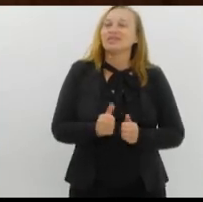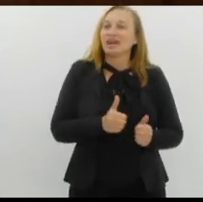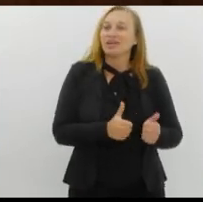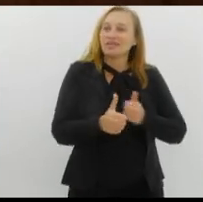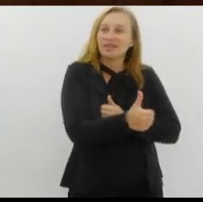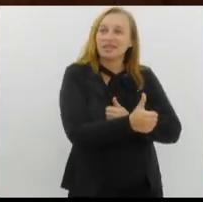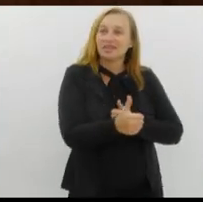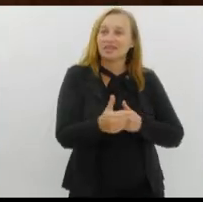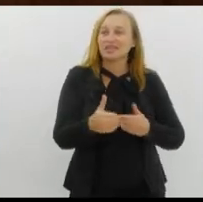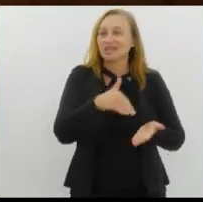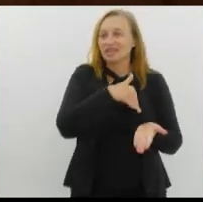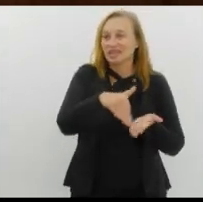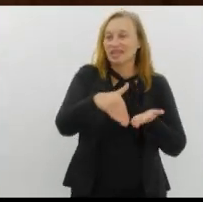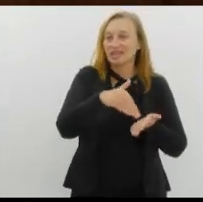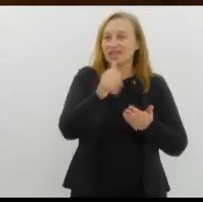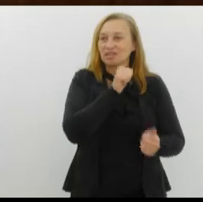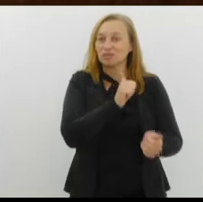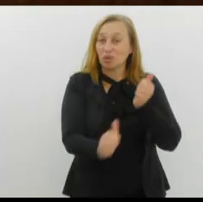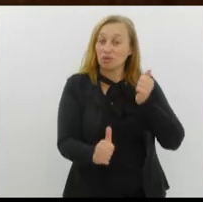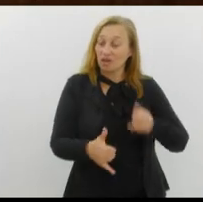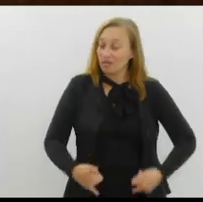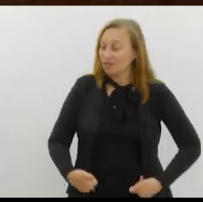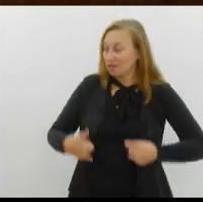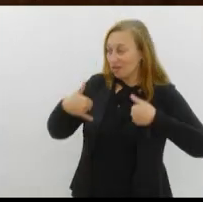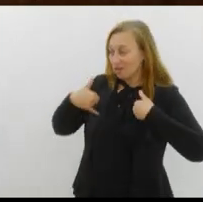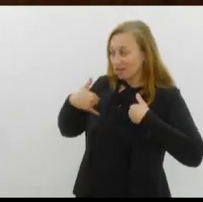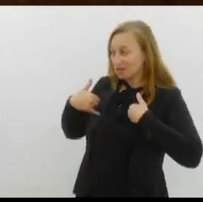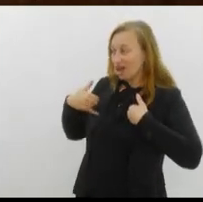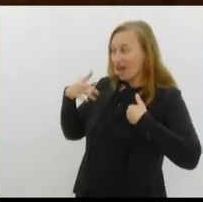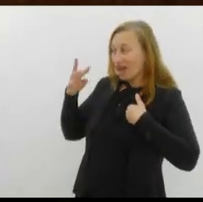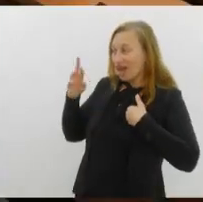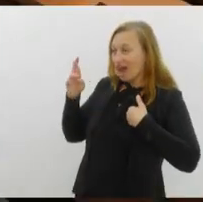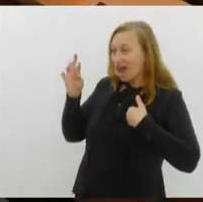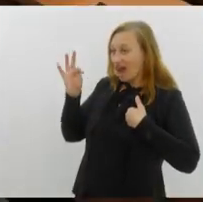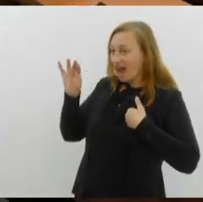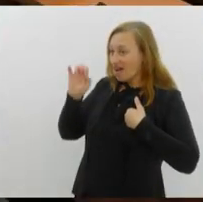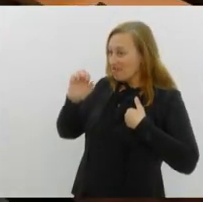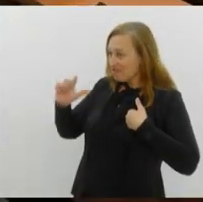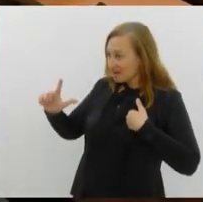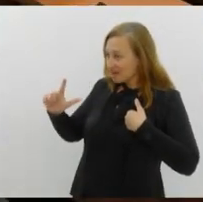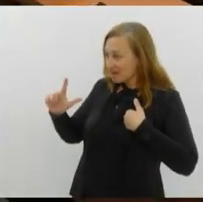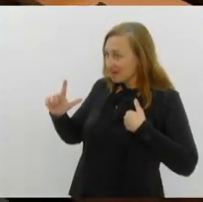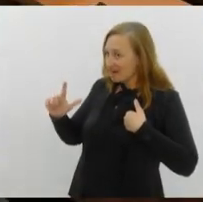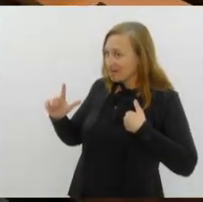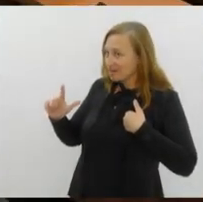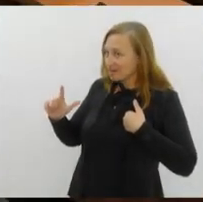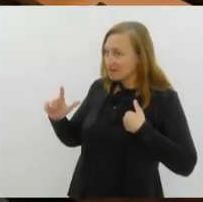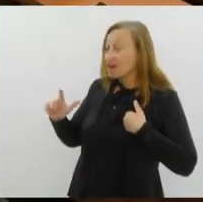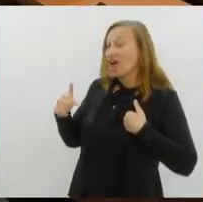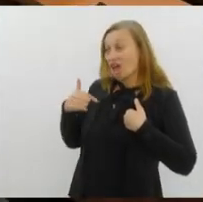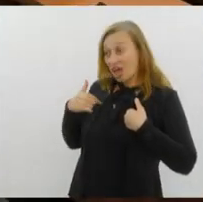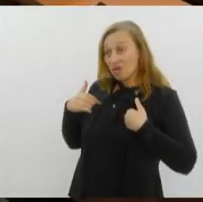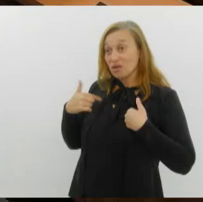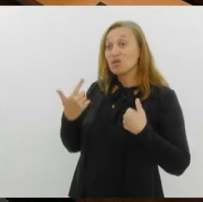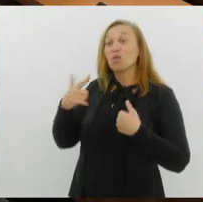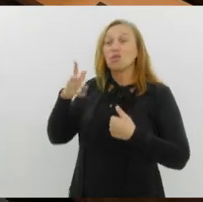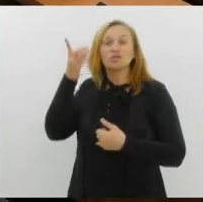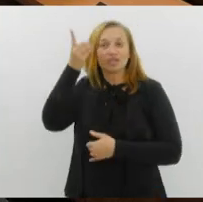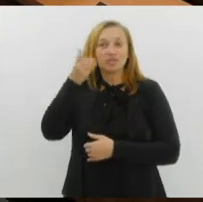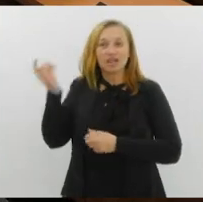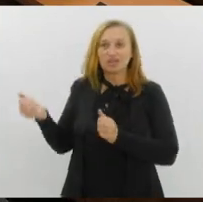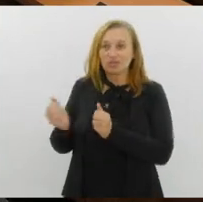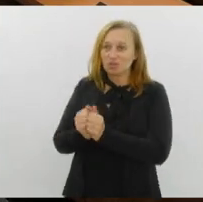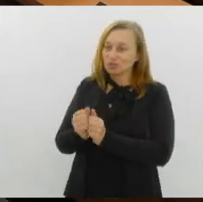muito me honra hoje, viu, Rafael? Rafa, muito me honra hoje, não só eu, como a maioria dos deputados, tê-lo aqui